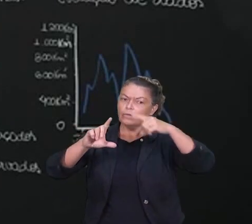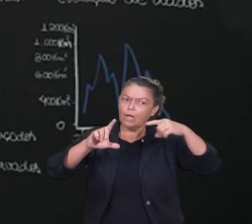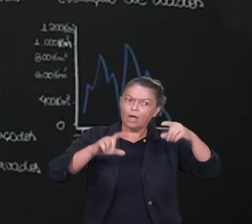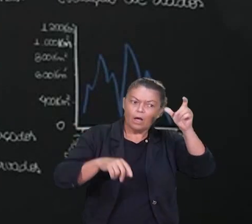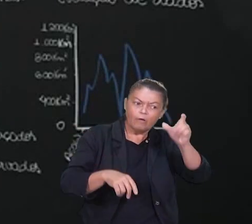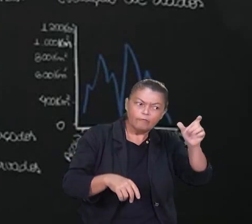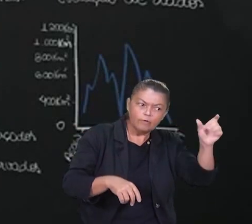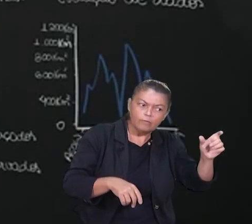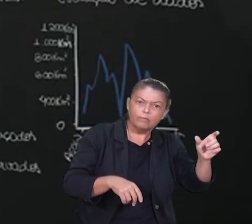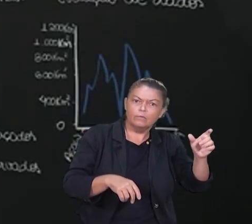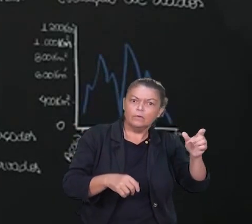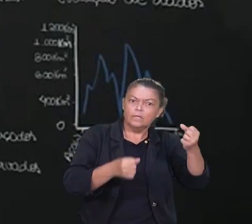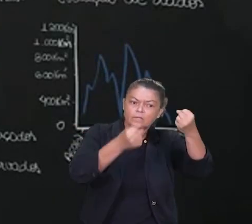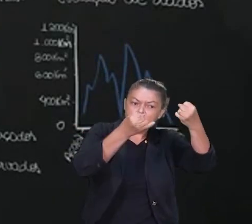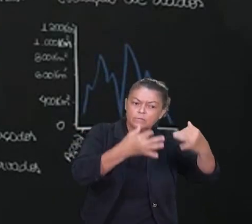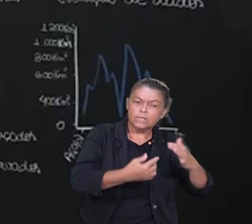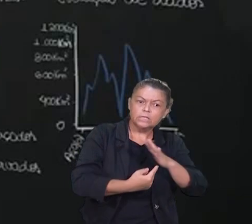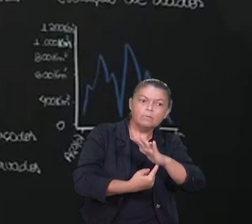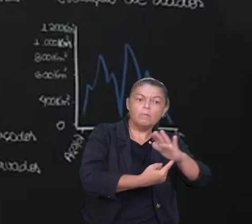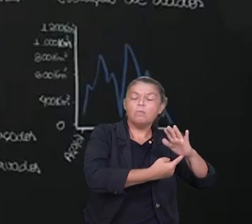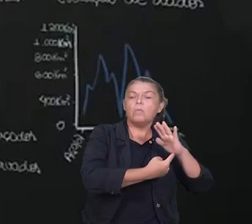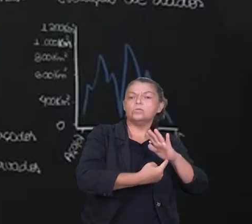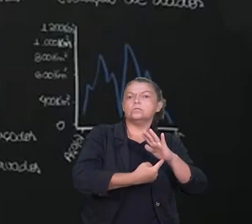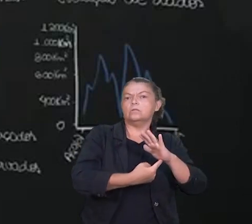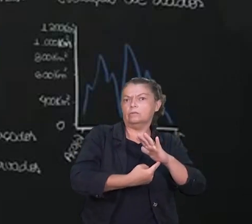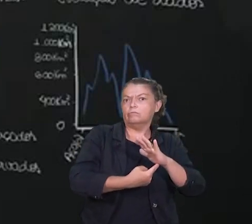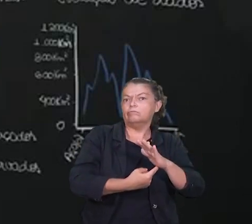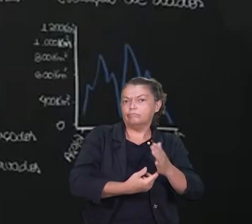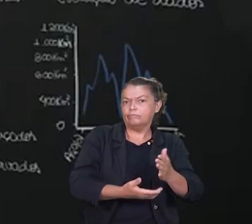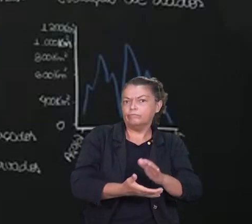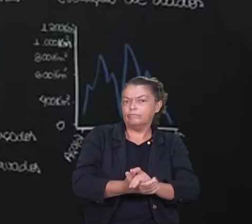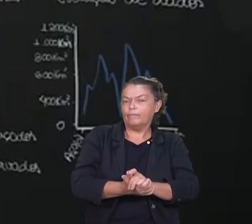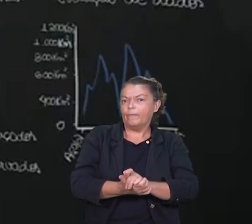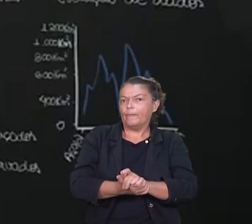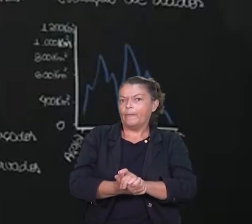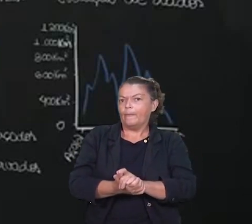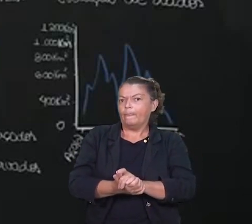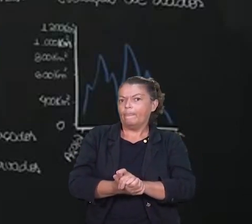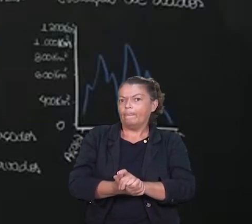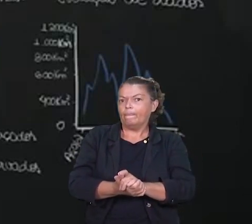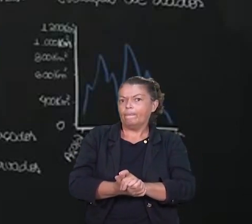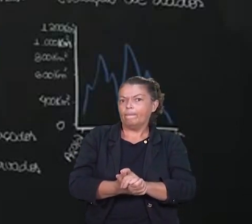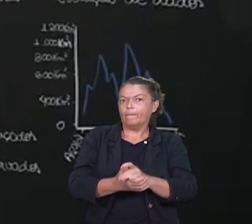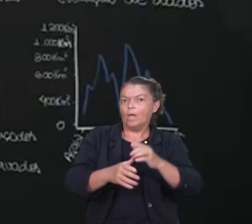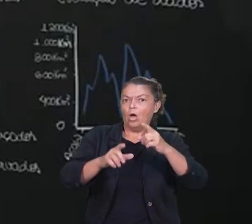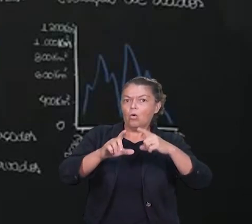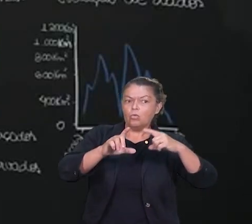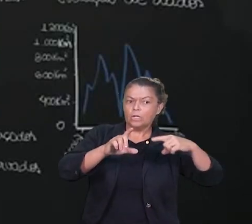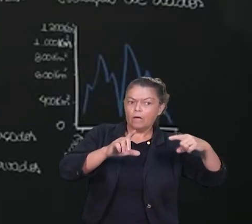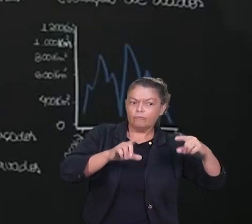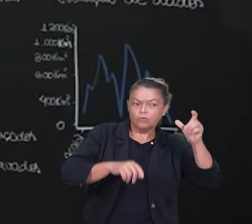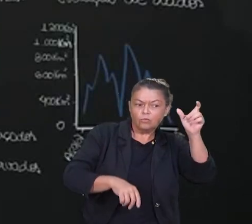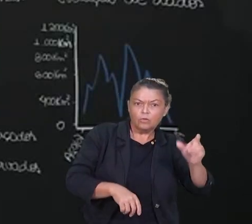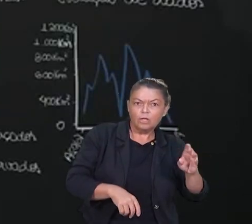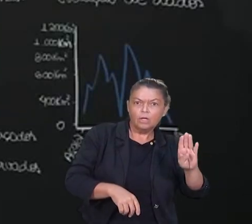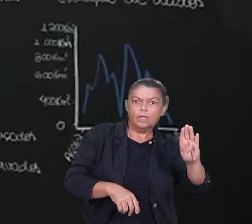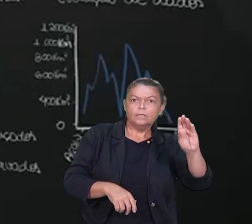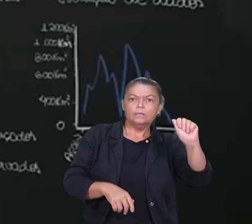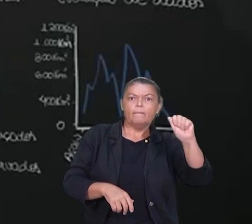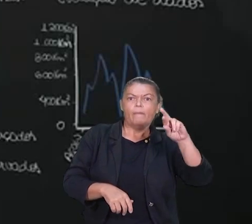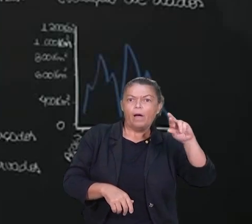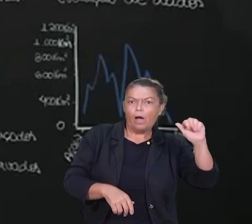Por que esse aqui é menor, por que esse aqui é maior? Essa é a ideia. Agora, o gráfico de barras, ele vê esses